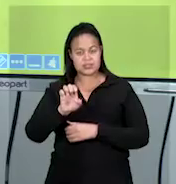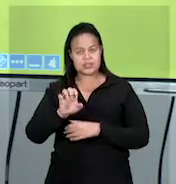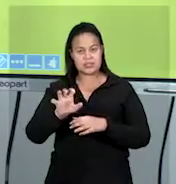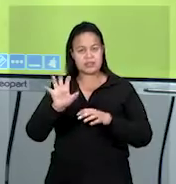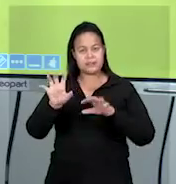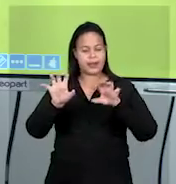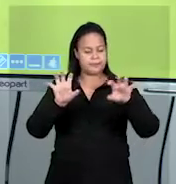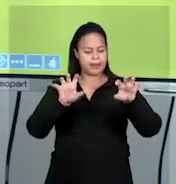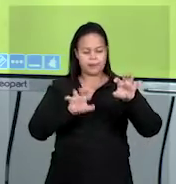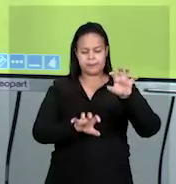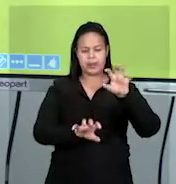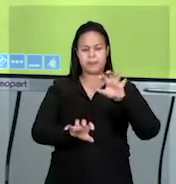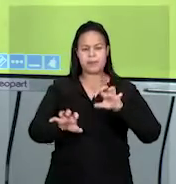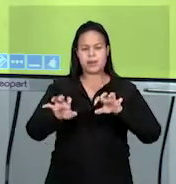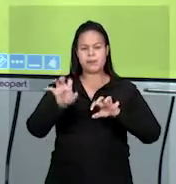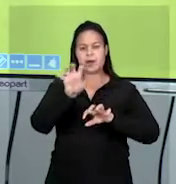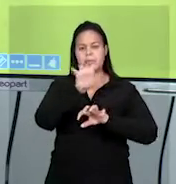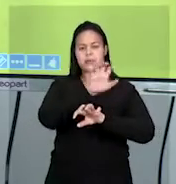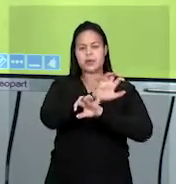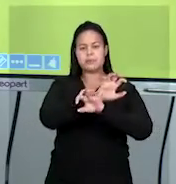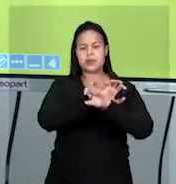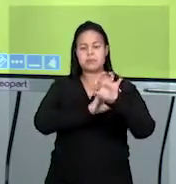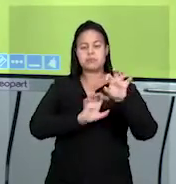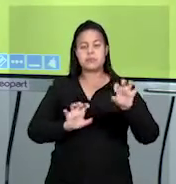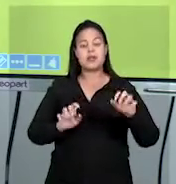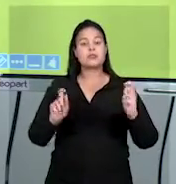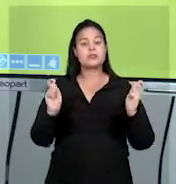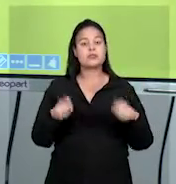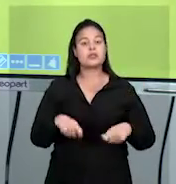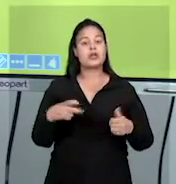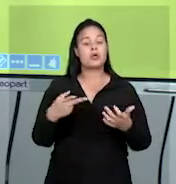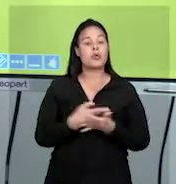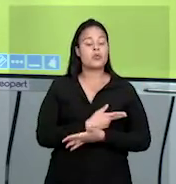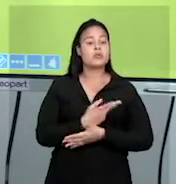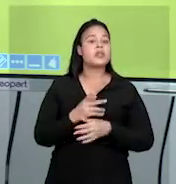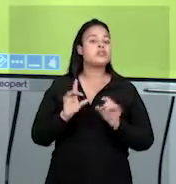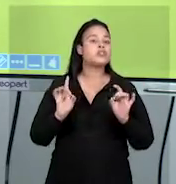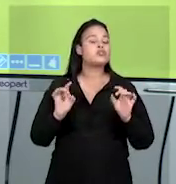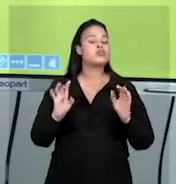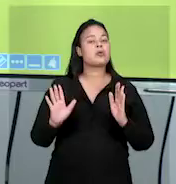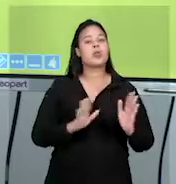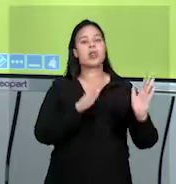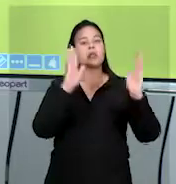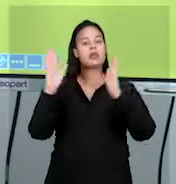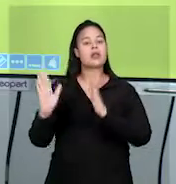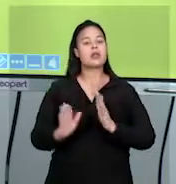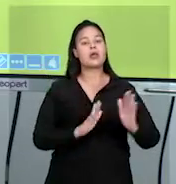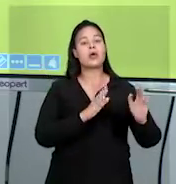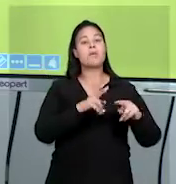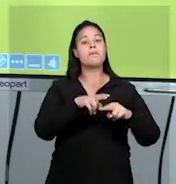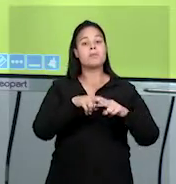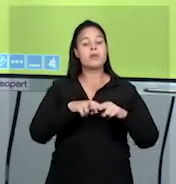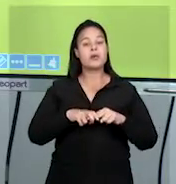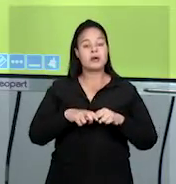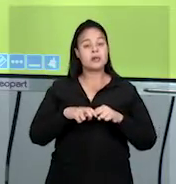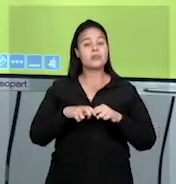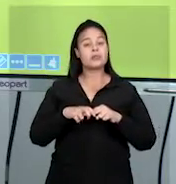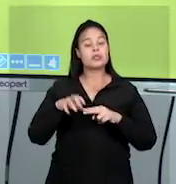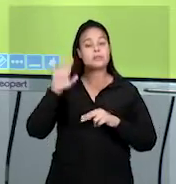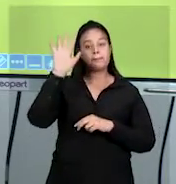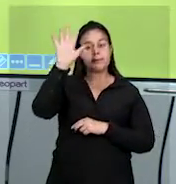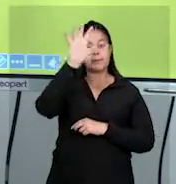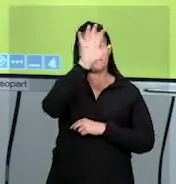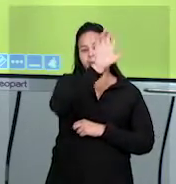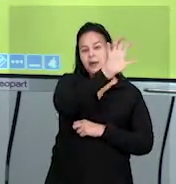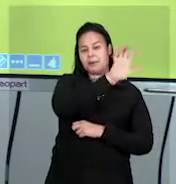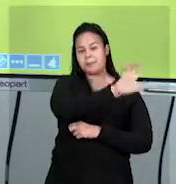territórios. E eles só são possíveis, eles só acontecem com mais frequência agora por causa da cartografia digital. Porque imagina fazer um